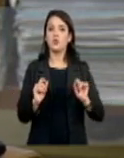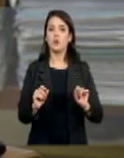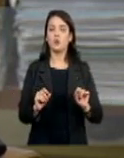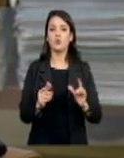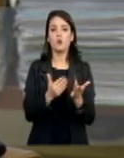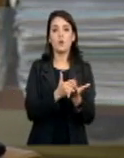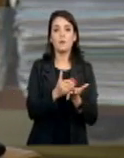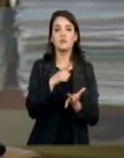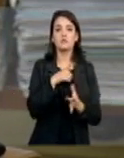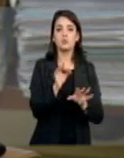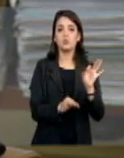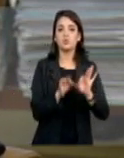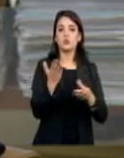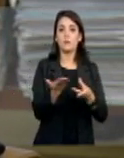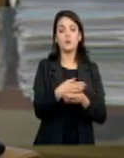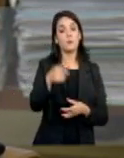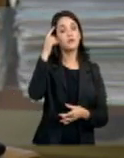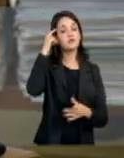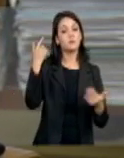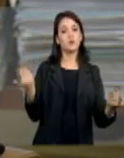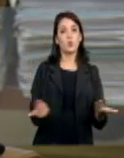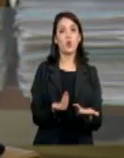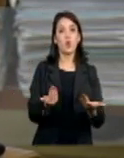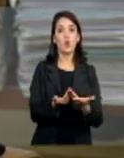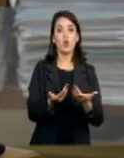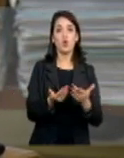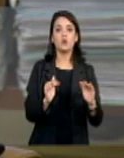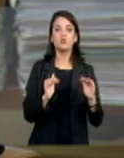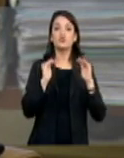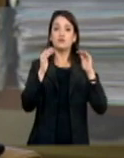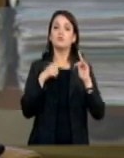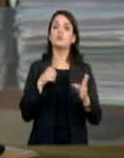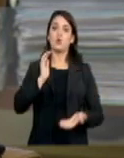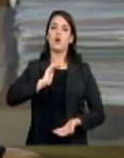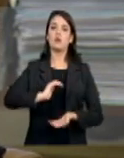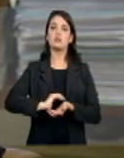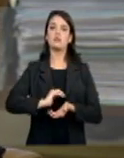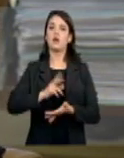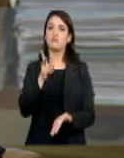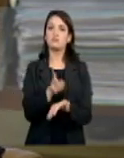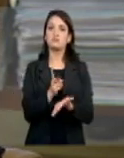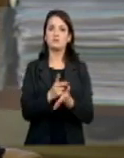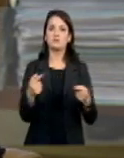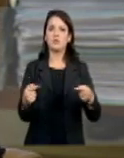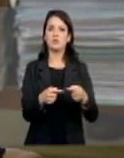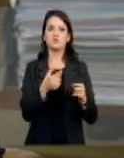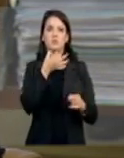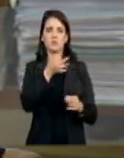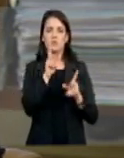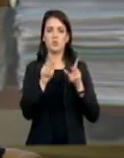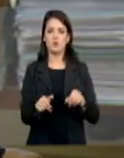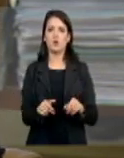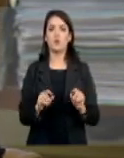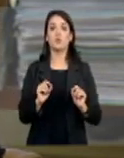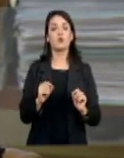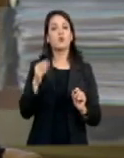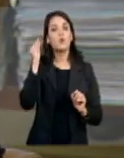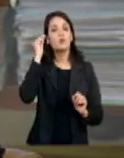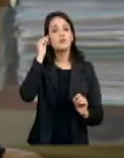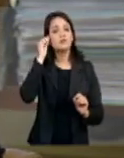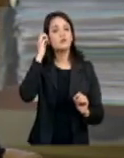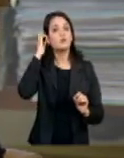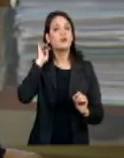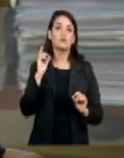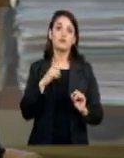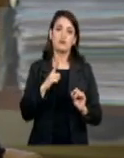julgados o pensamento hoje prevalecente do supremo tribunal federal o entendimento de que é incabível o uso da chamada